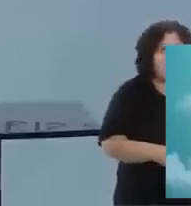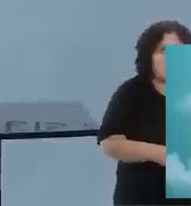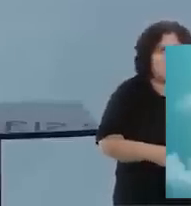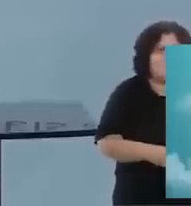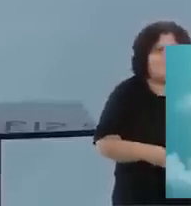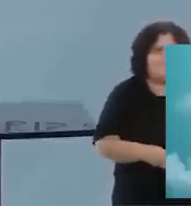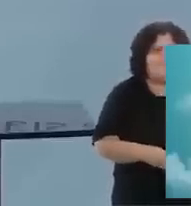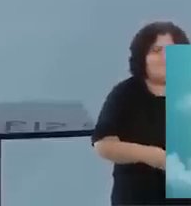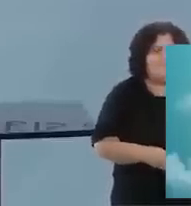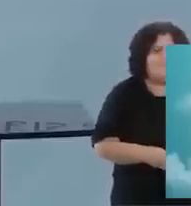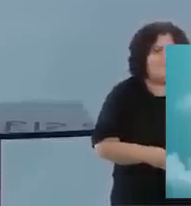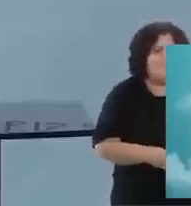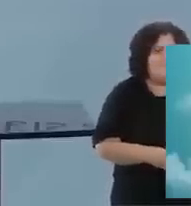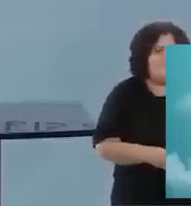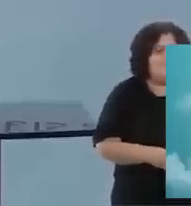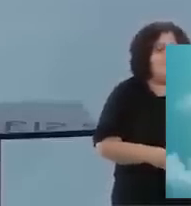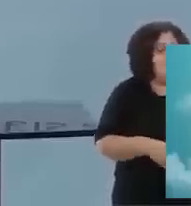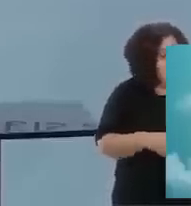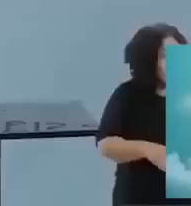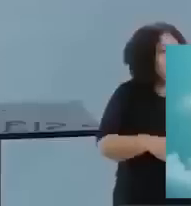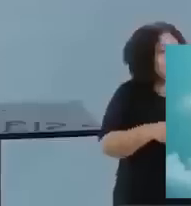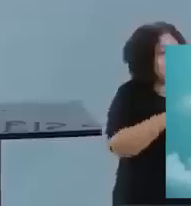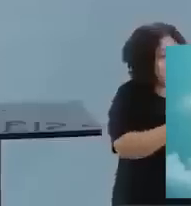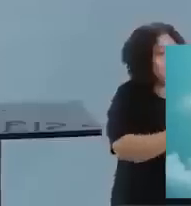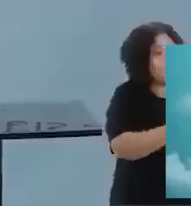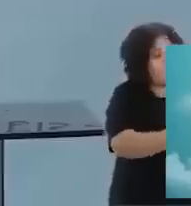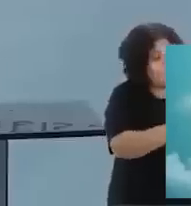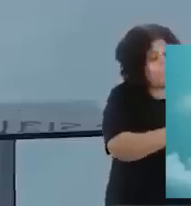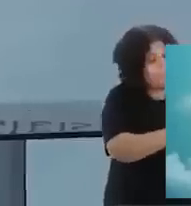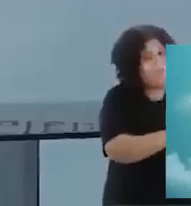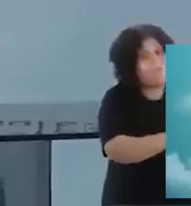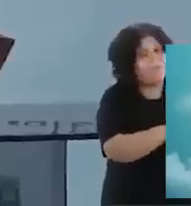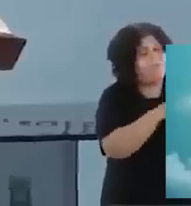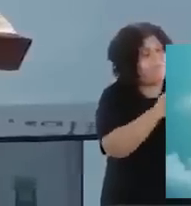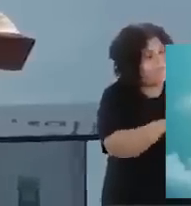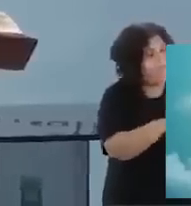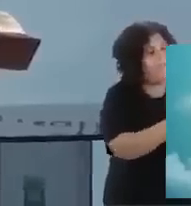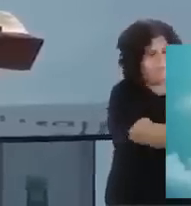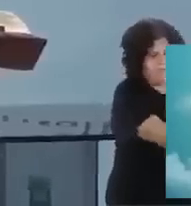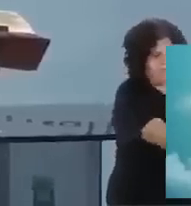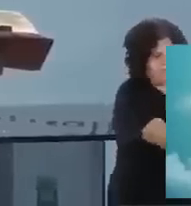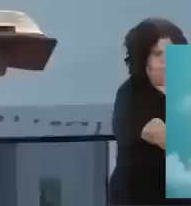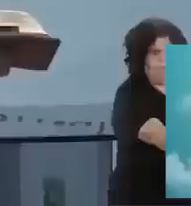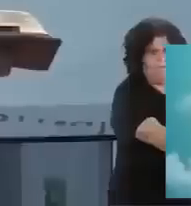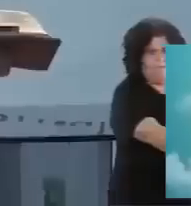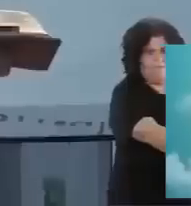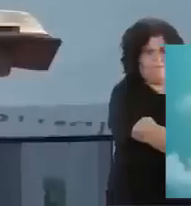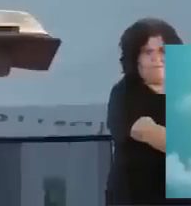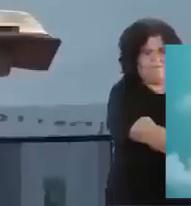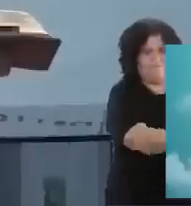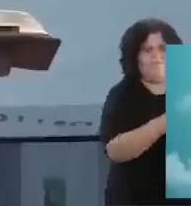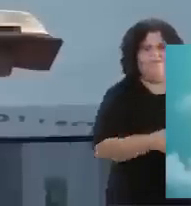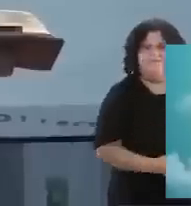então, você ao cumprimentar as pessoas, se for uma mulher, estica o braço,